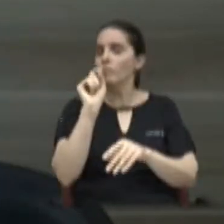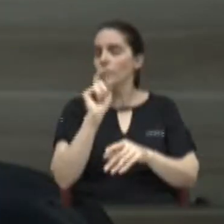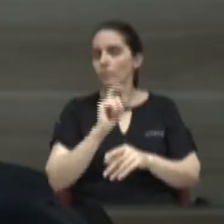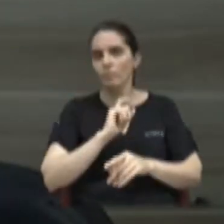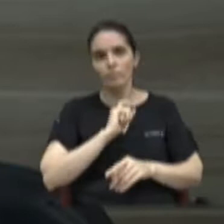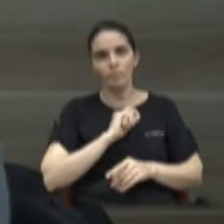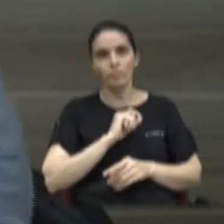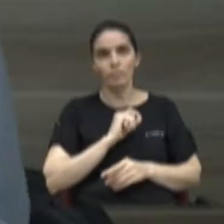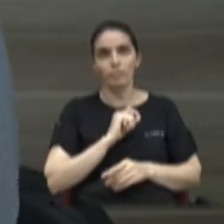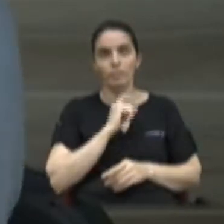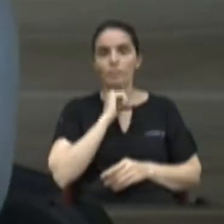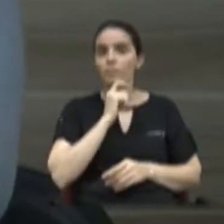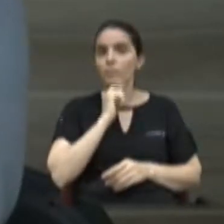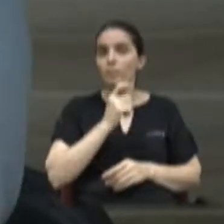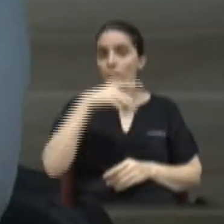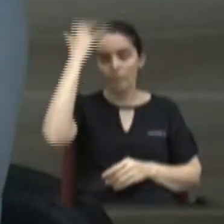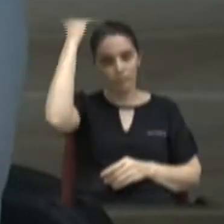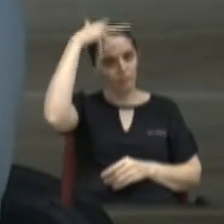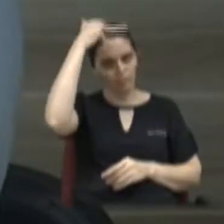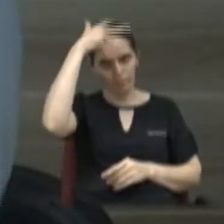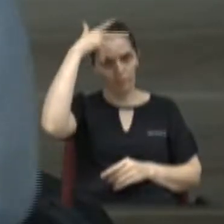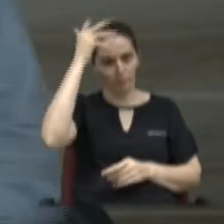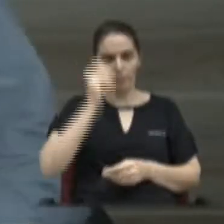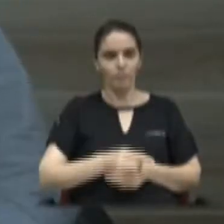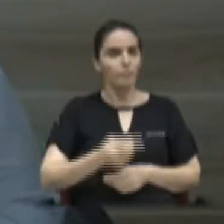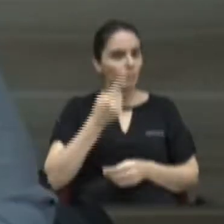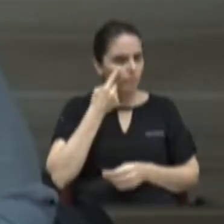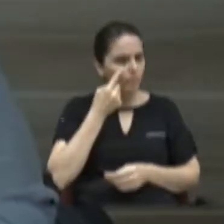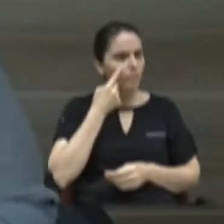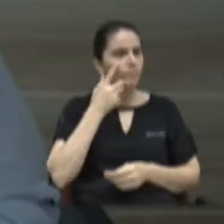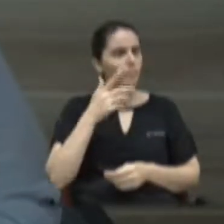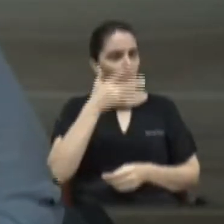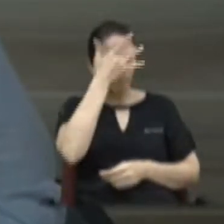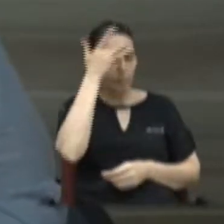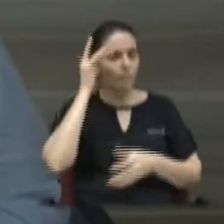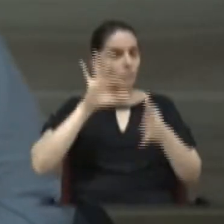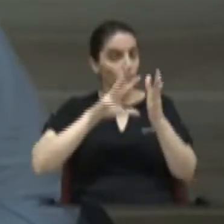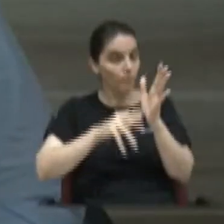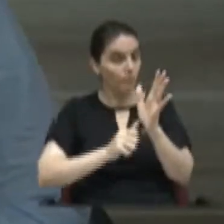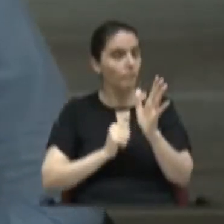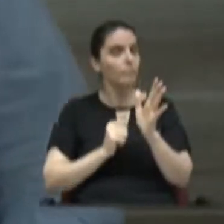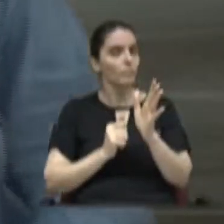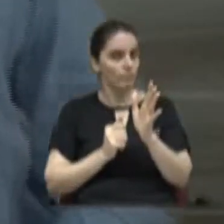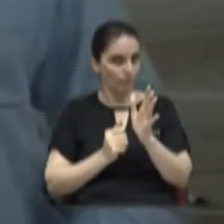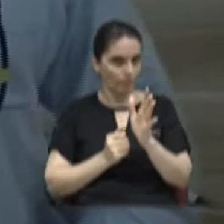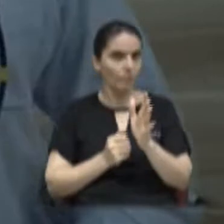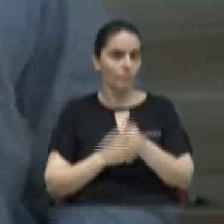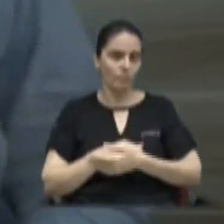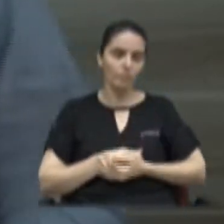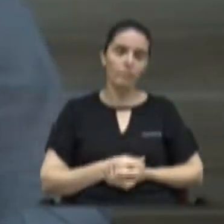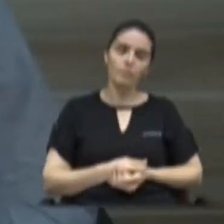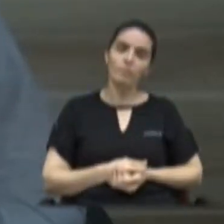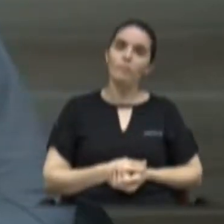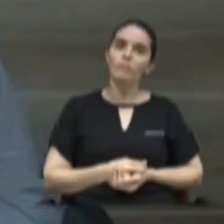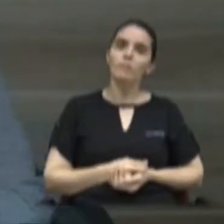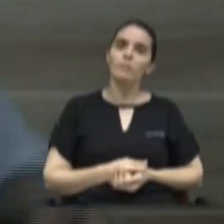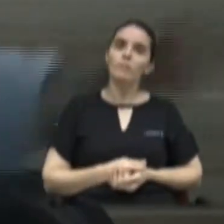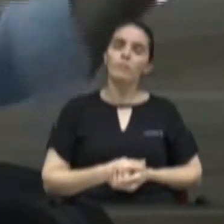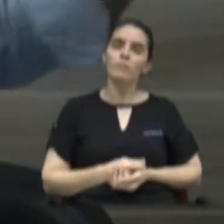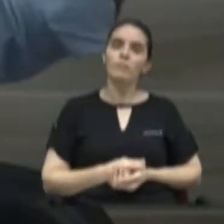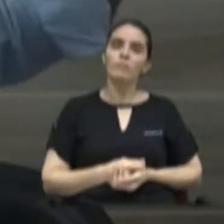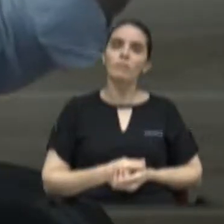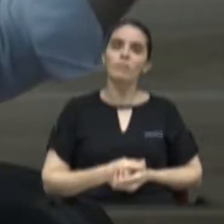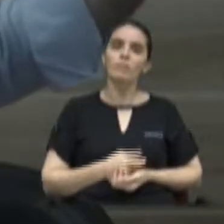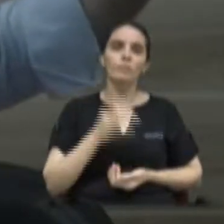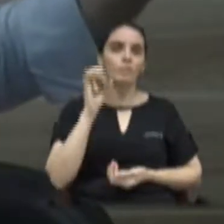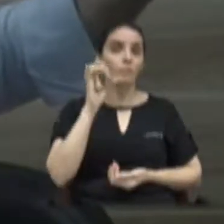viu, vereadora Érica? A gente está de olho aí nos fraudulentos, nos canalhas que querem sempre tirar proveito, não só